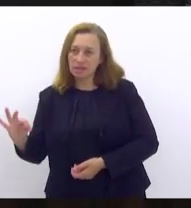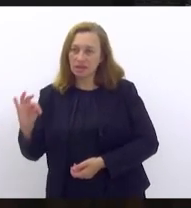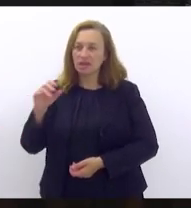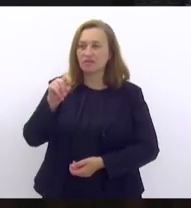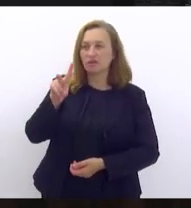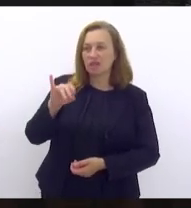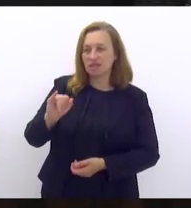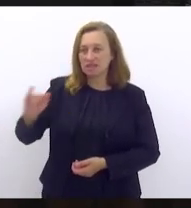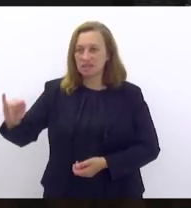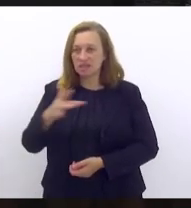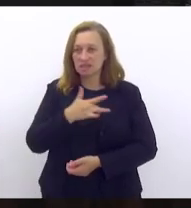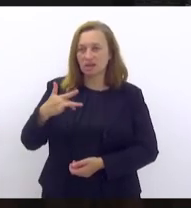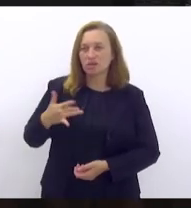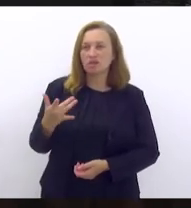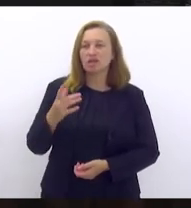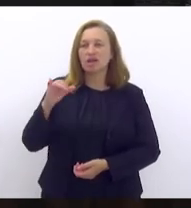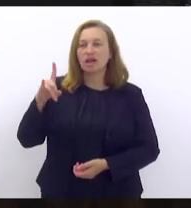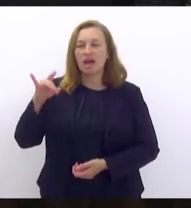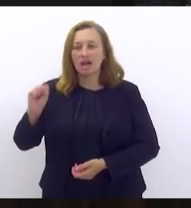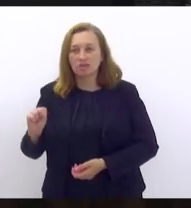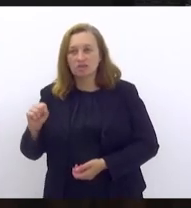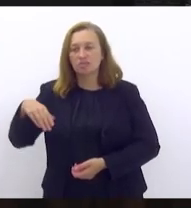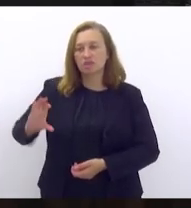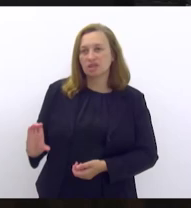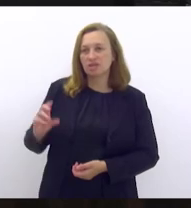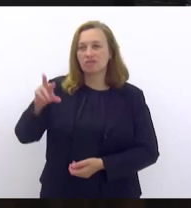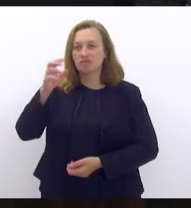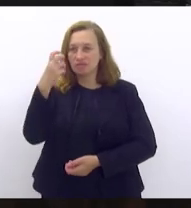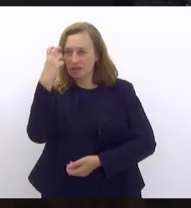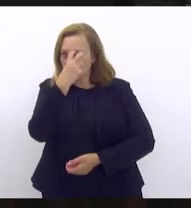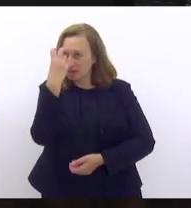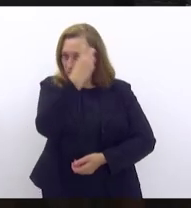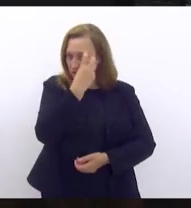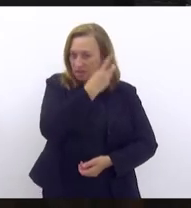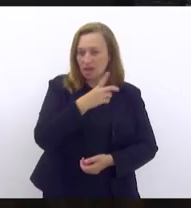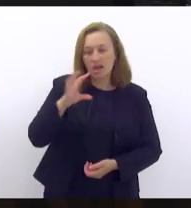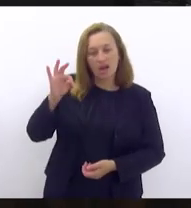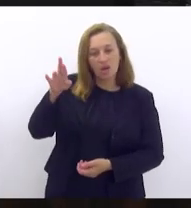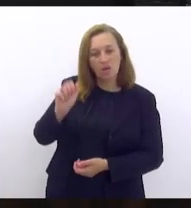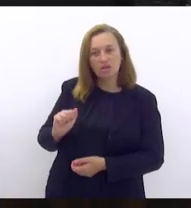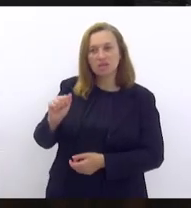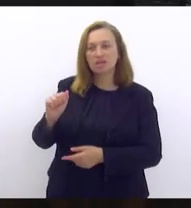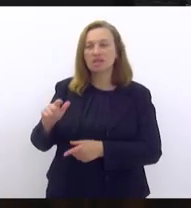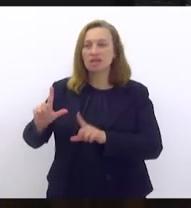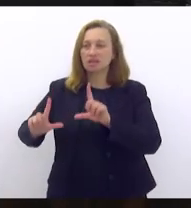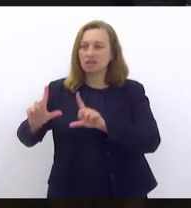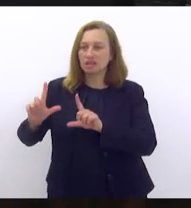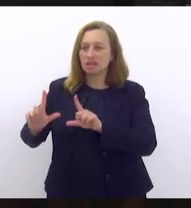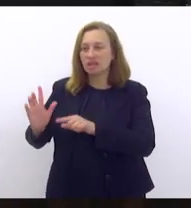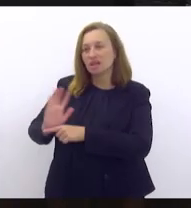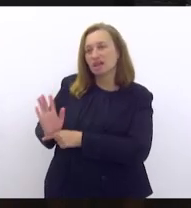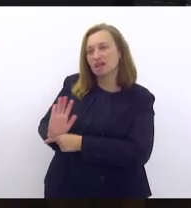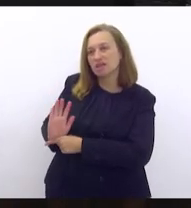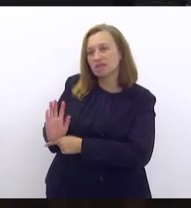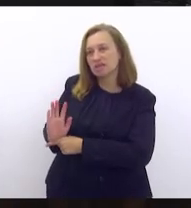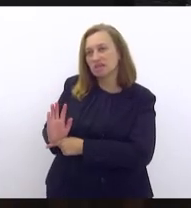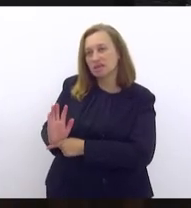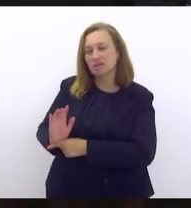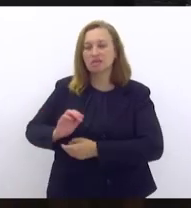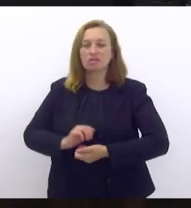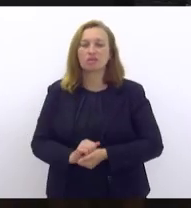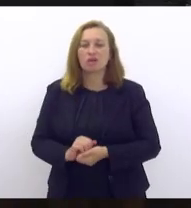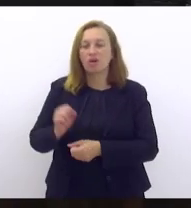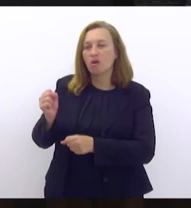Valdeci da Saúde, Carlos Mink e Verônica Lima, que institui a cota de tela estadual, que dispõe sobre a exibição de